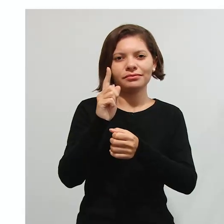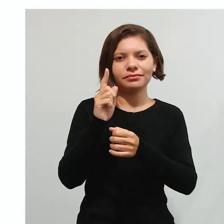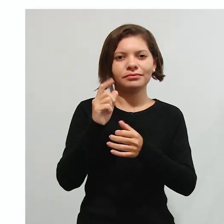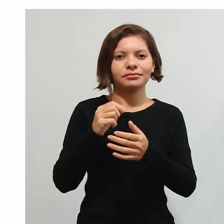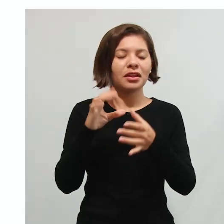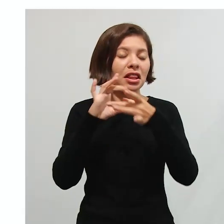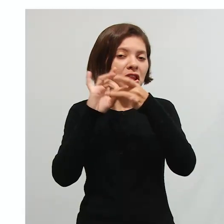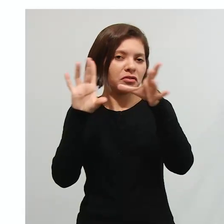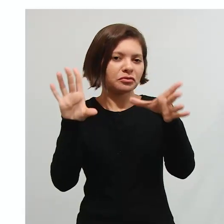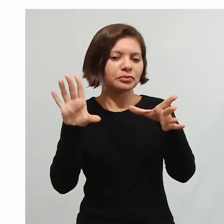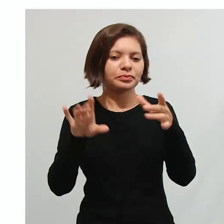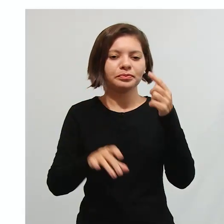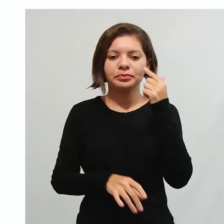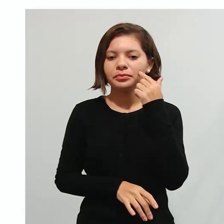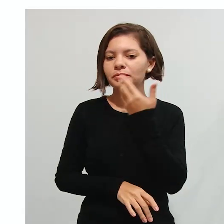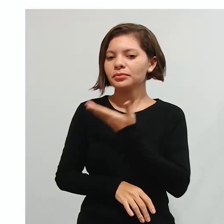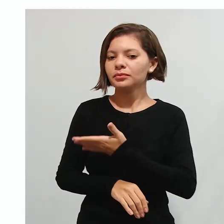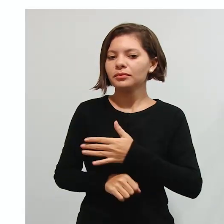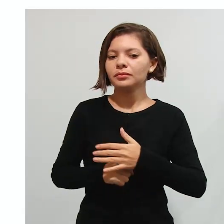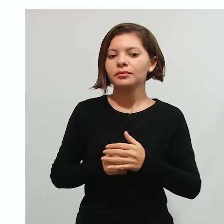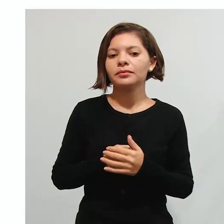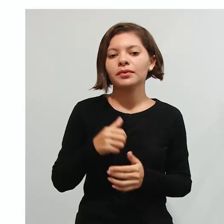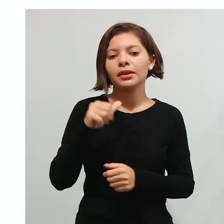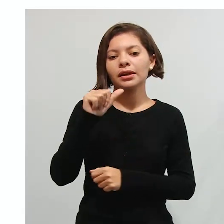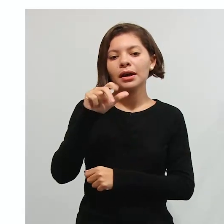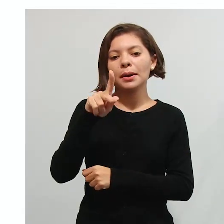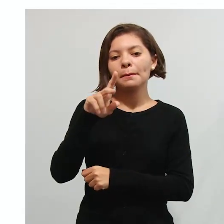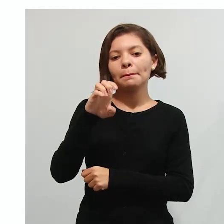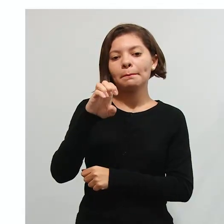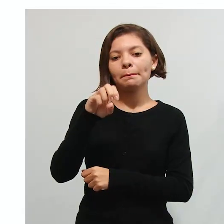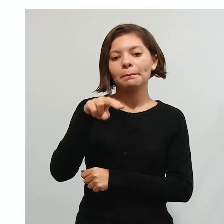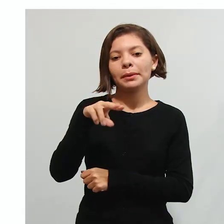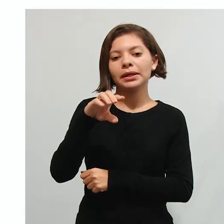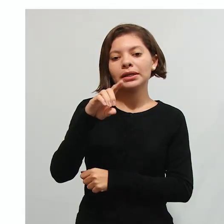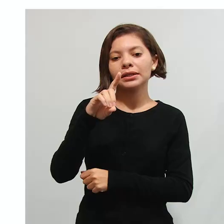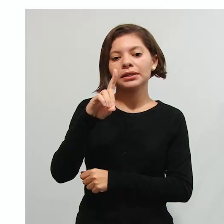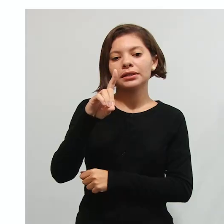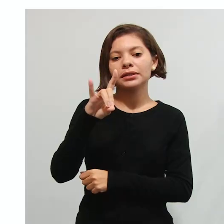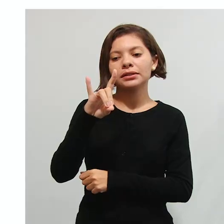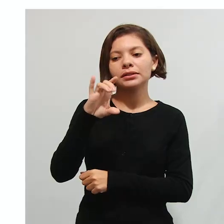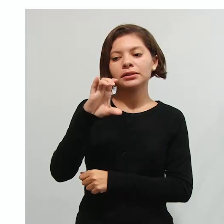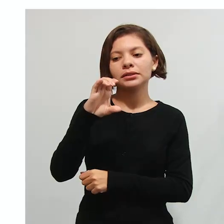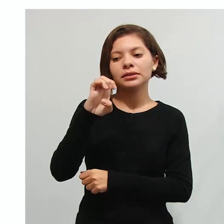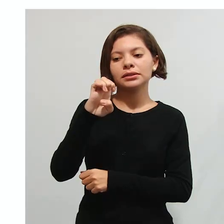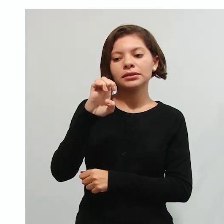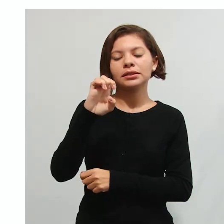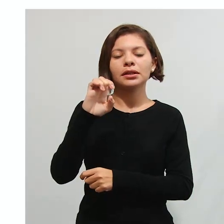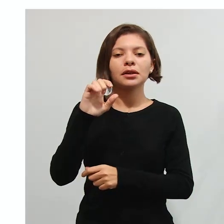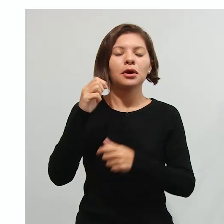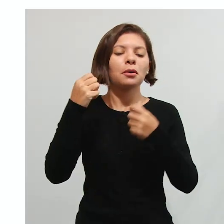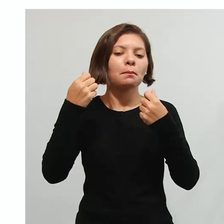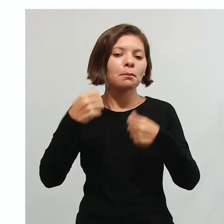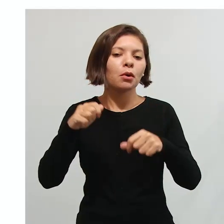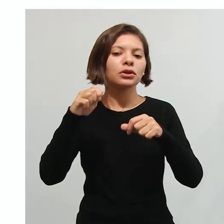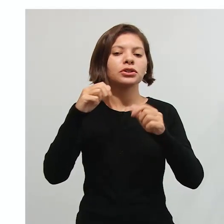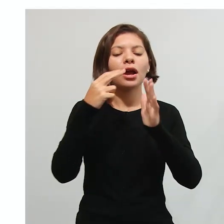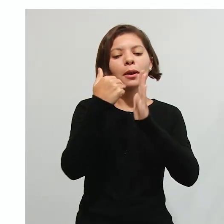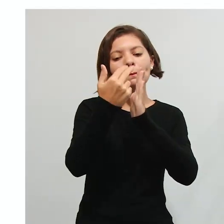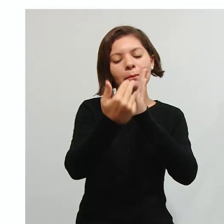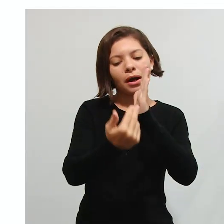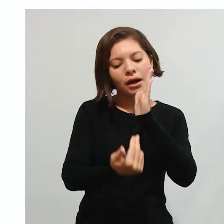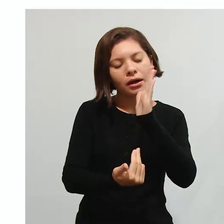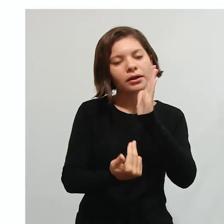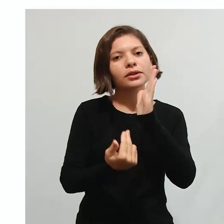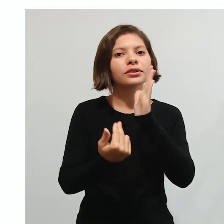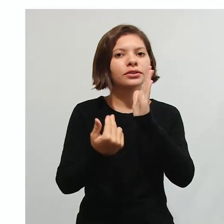glossário apêndices que pode ser imagens ou os os próprios instrumentos de